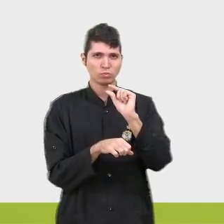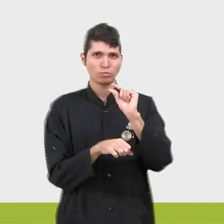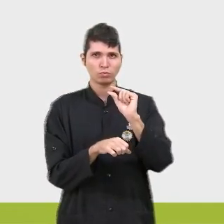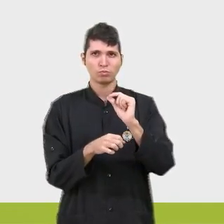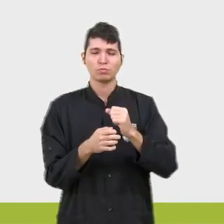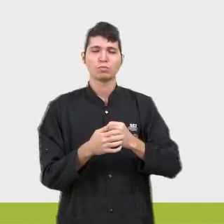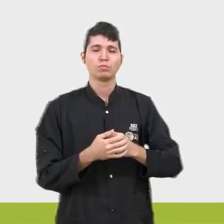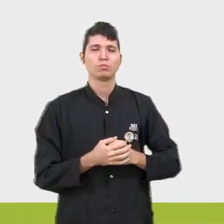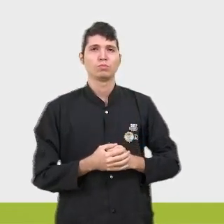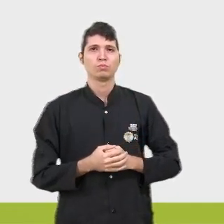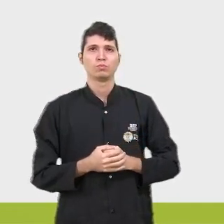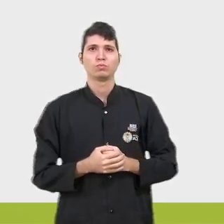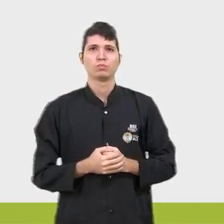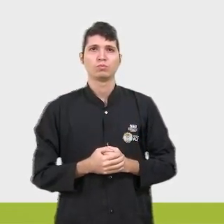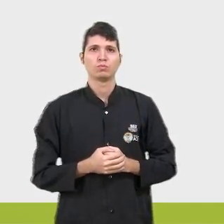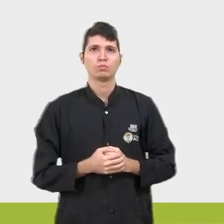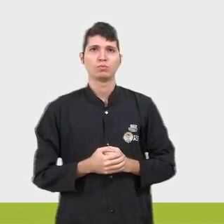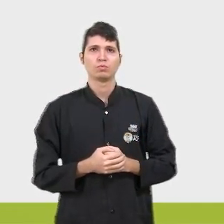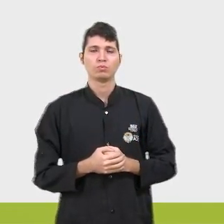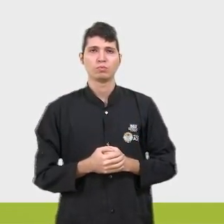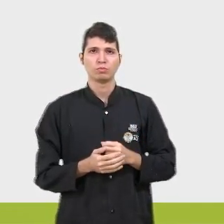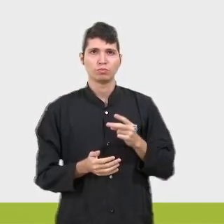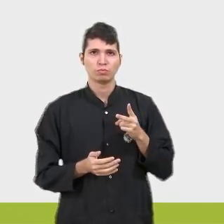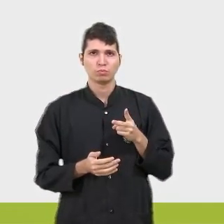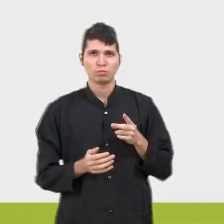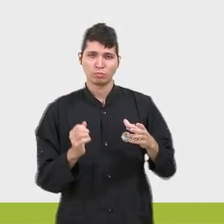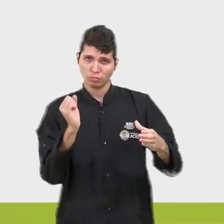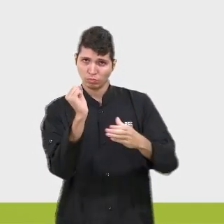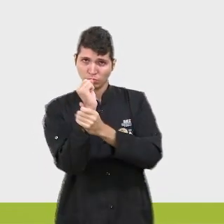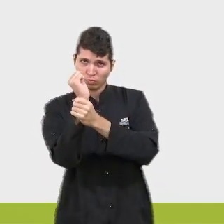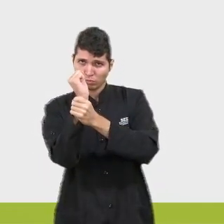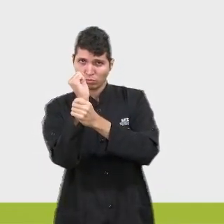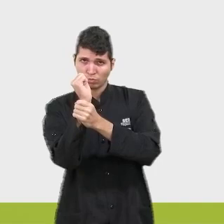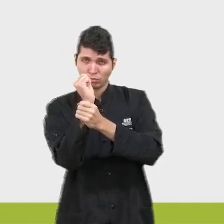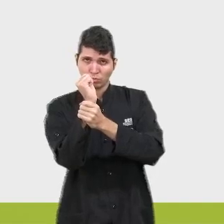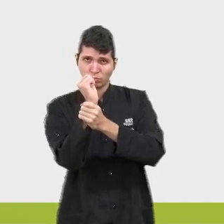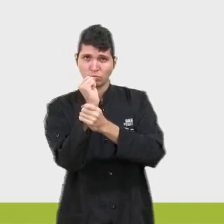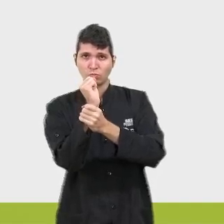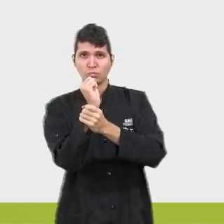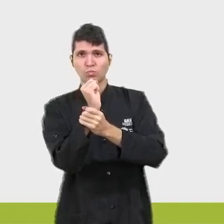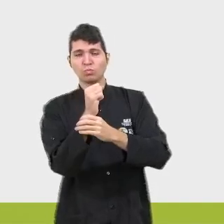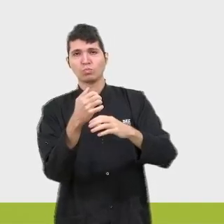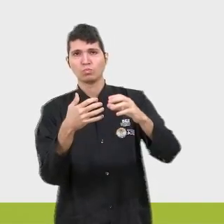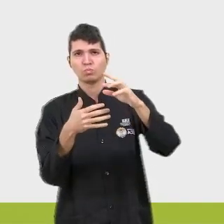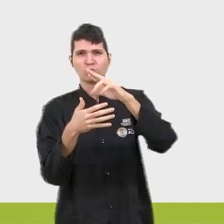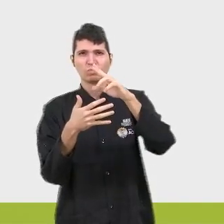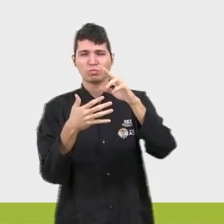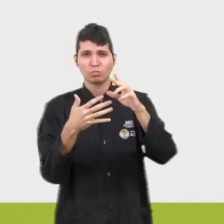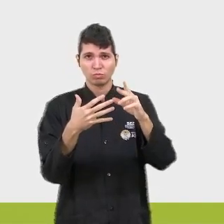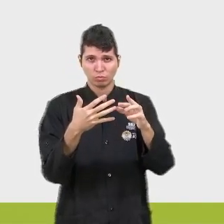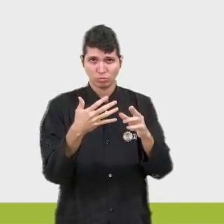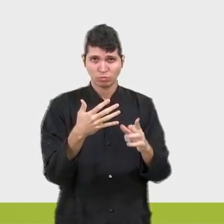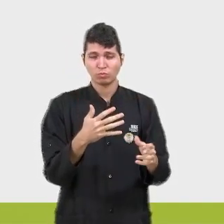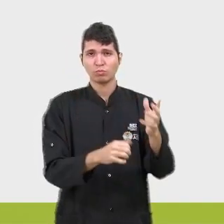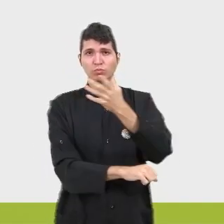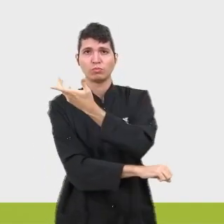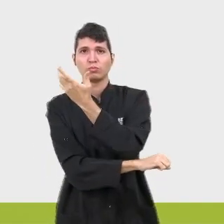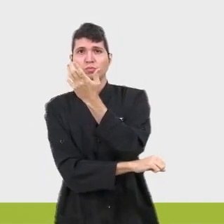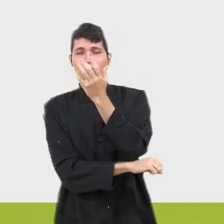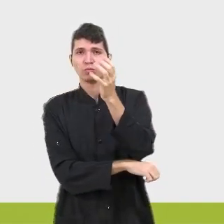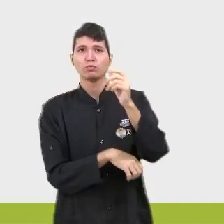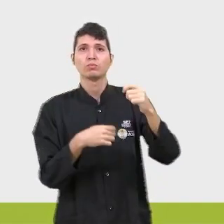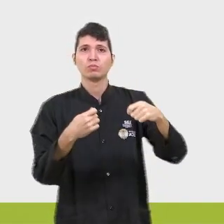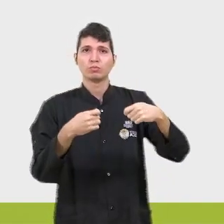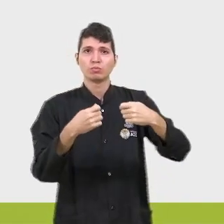Para manter a diversidade das plantas, é preciso que hajam animais. E aí,